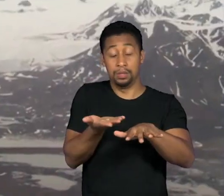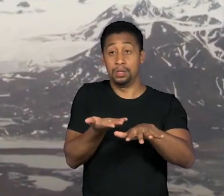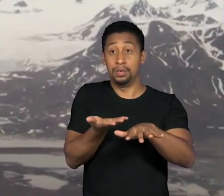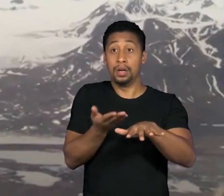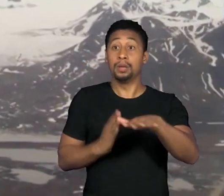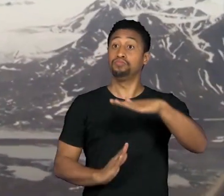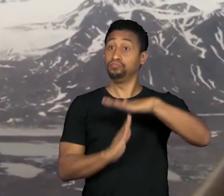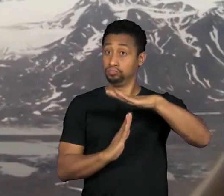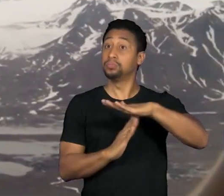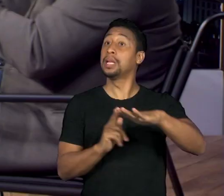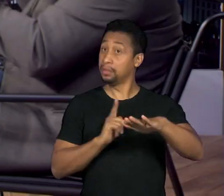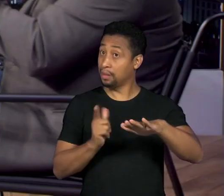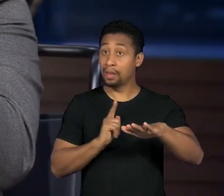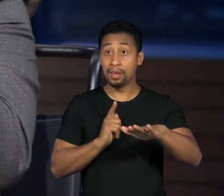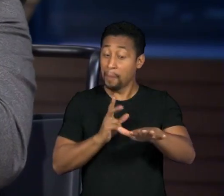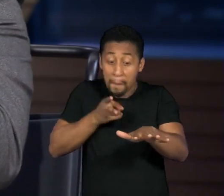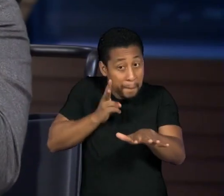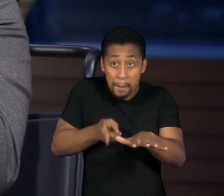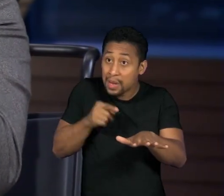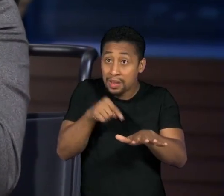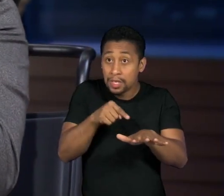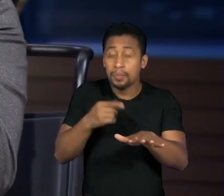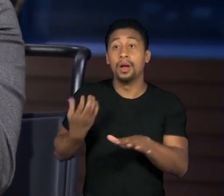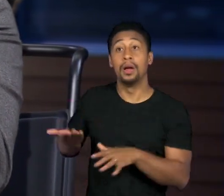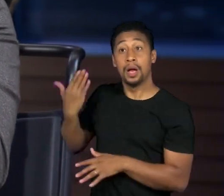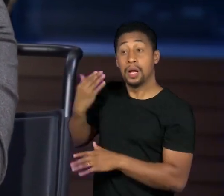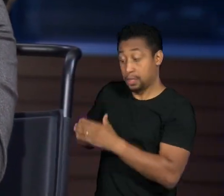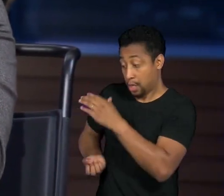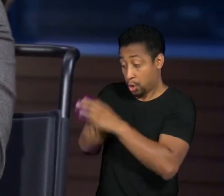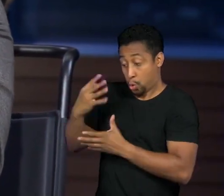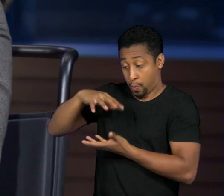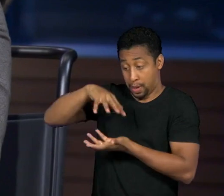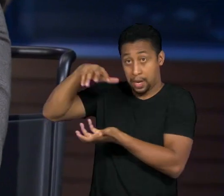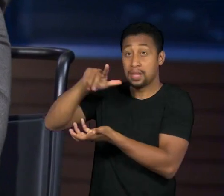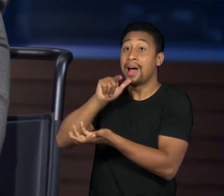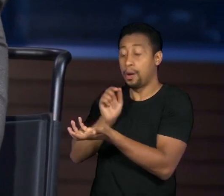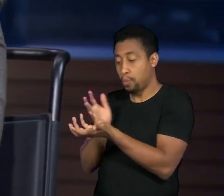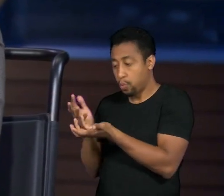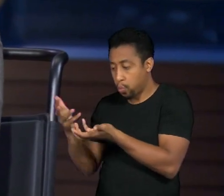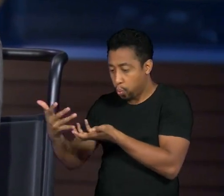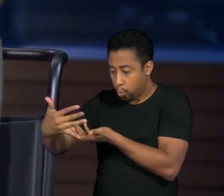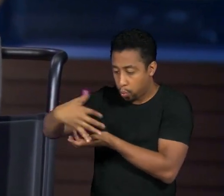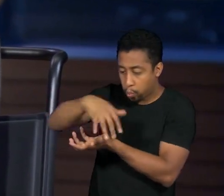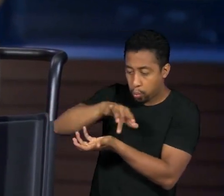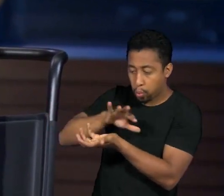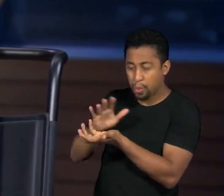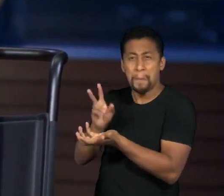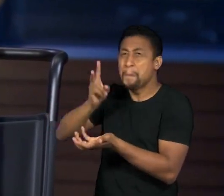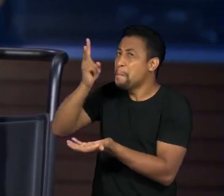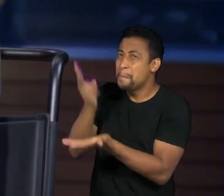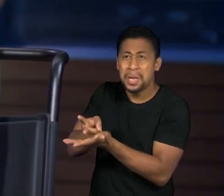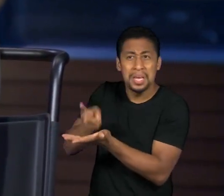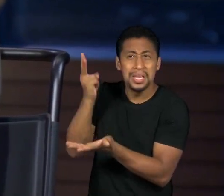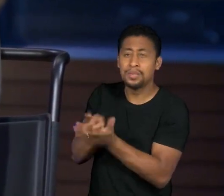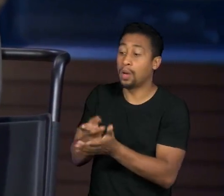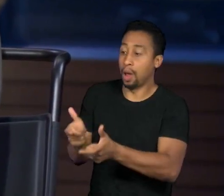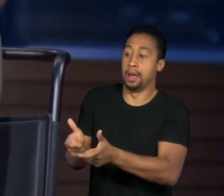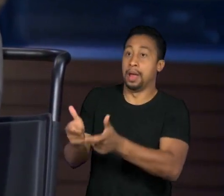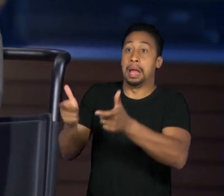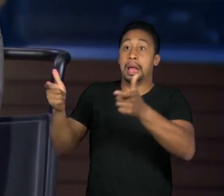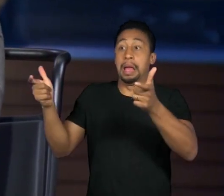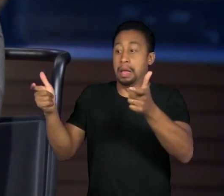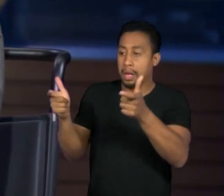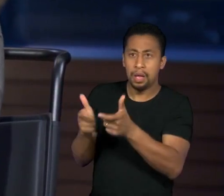no planeta é a mesma desde da formação do planeta. E o que a nossa geração, o que o antropoceno